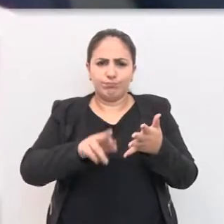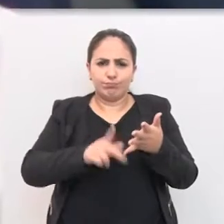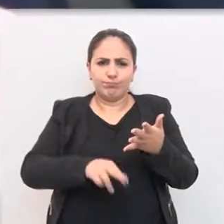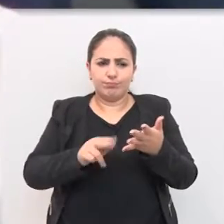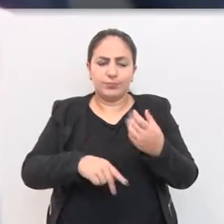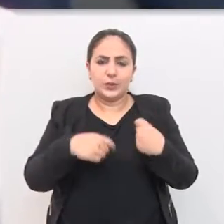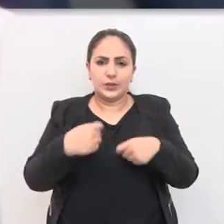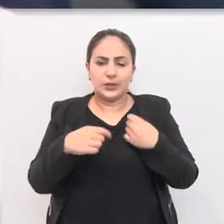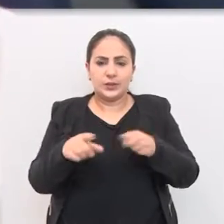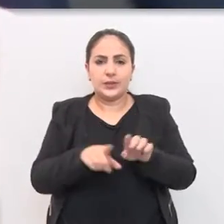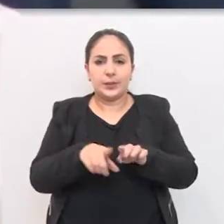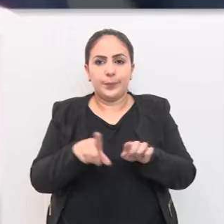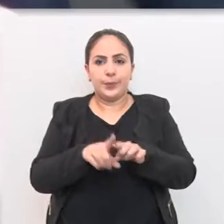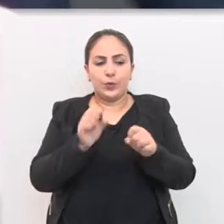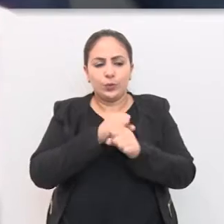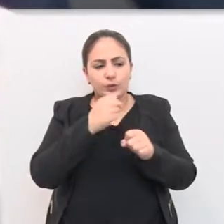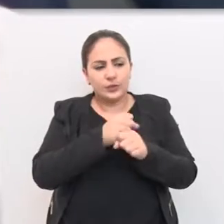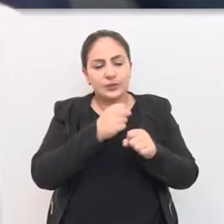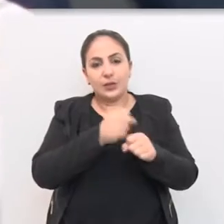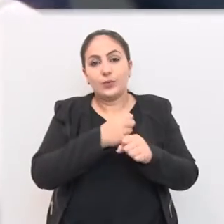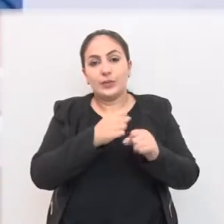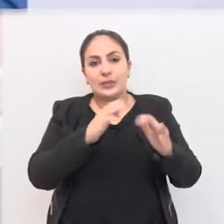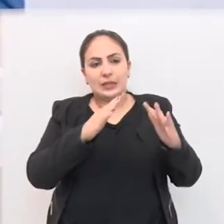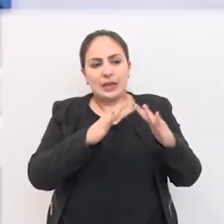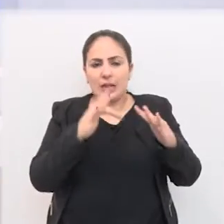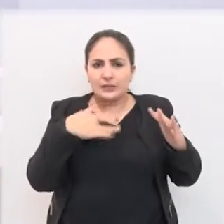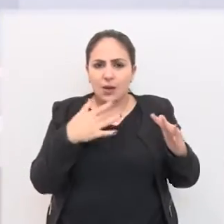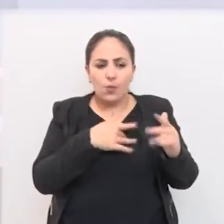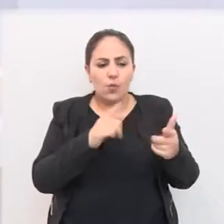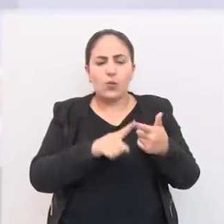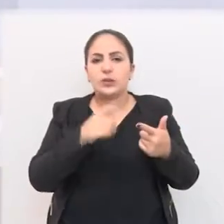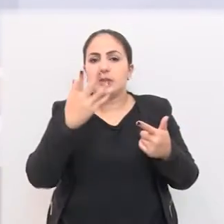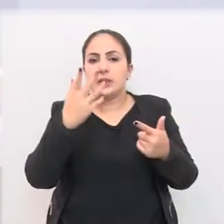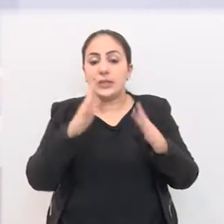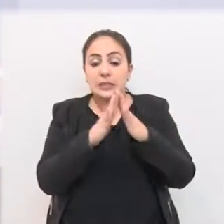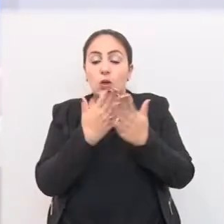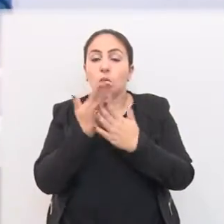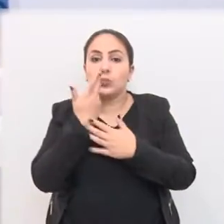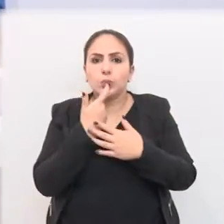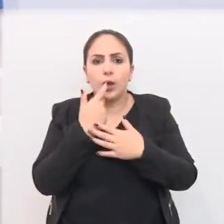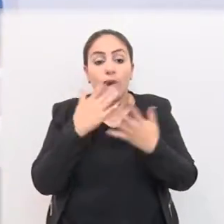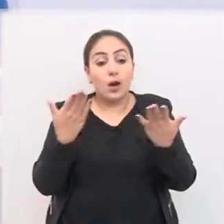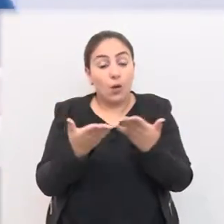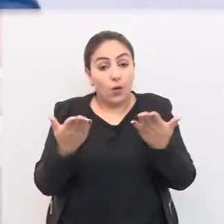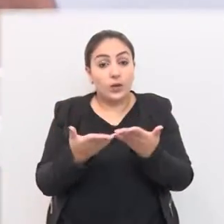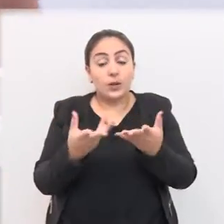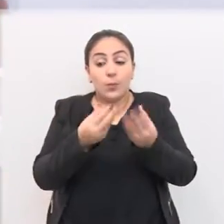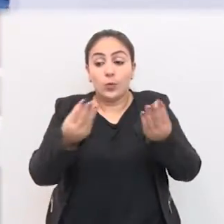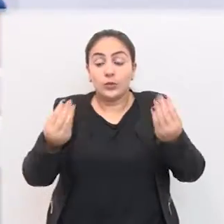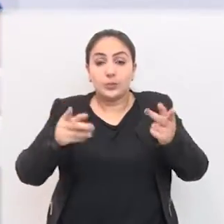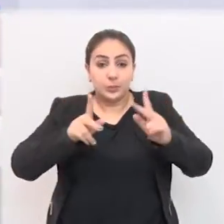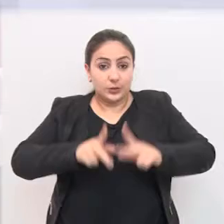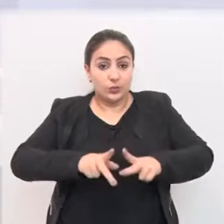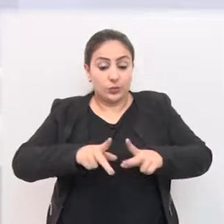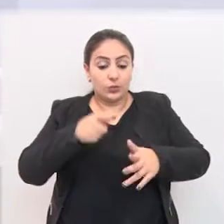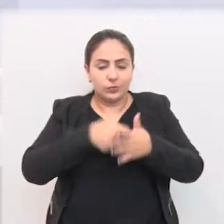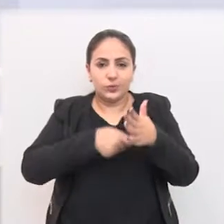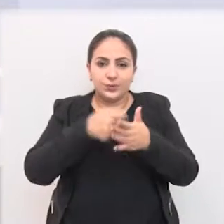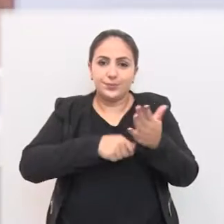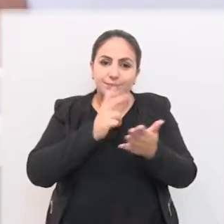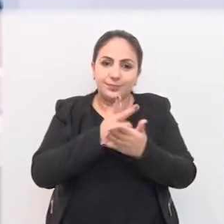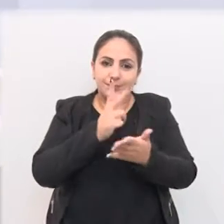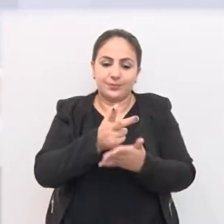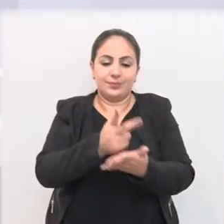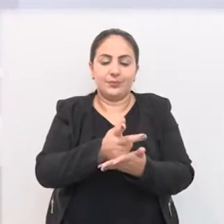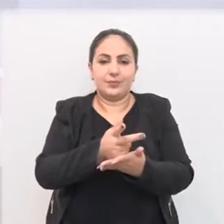várias necessidades, inclusive construção de ambulatórios, escola de ensino infantil, e lá junto com muitos que lutaram